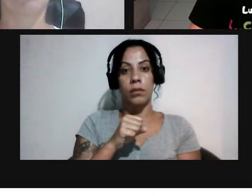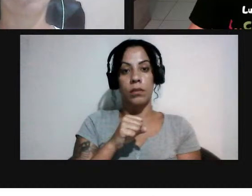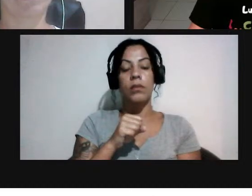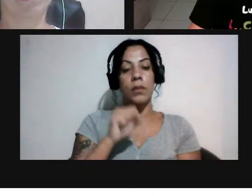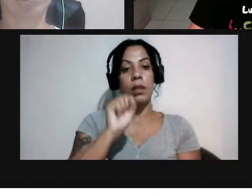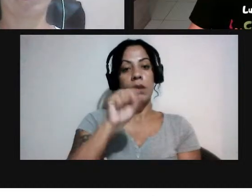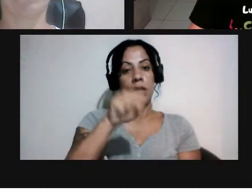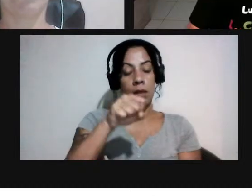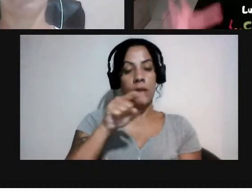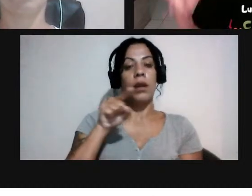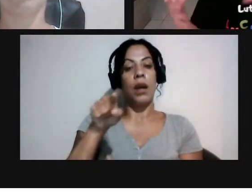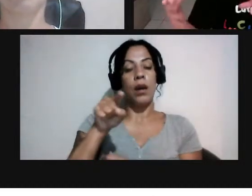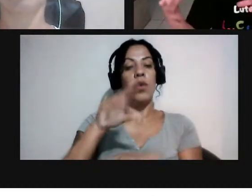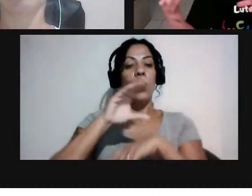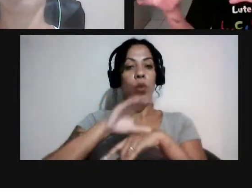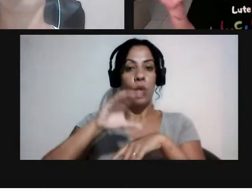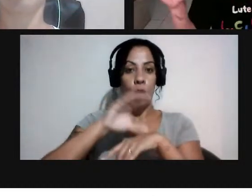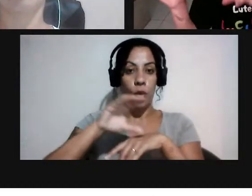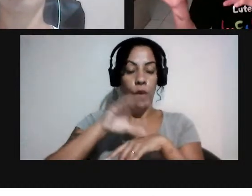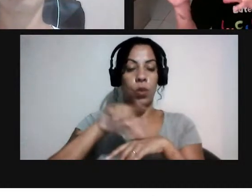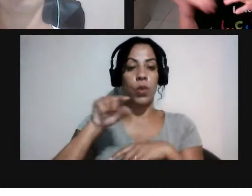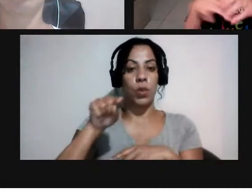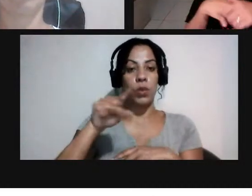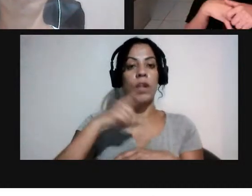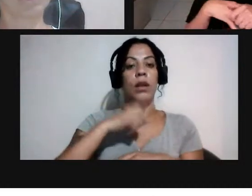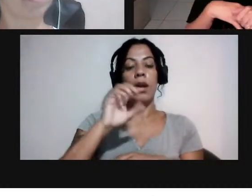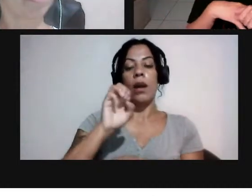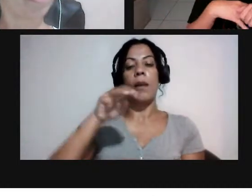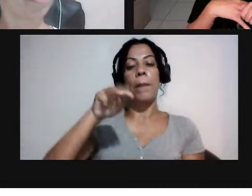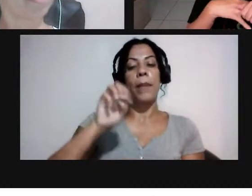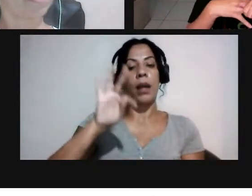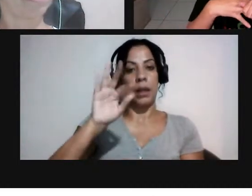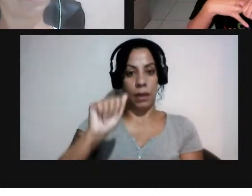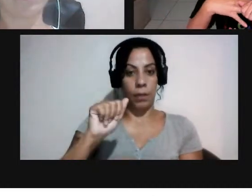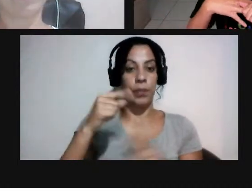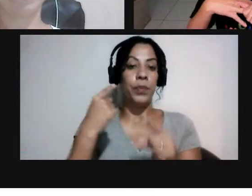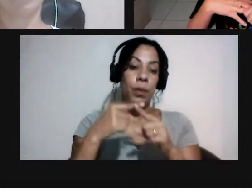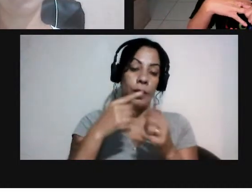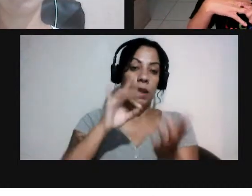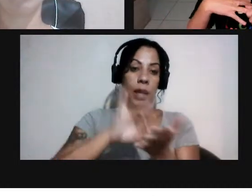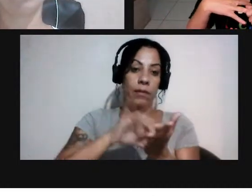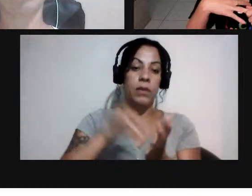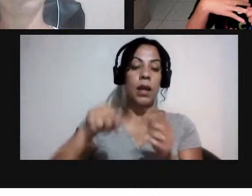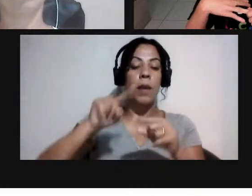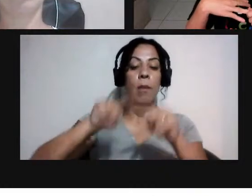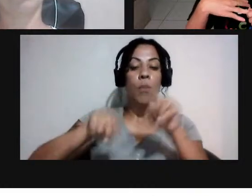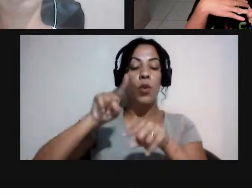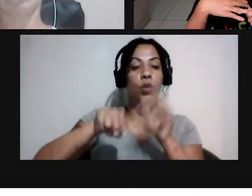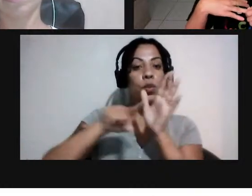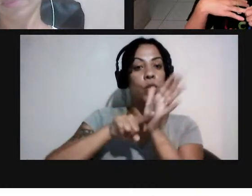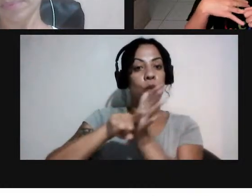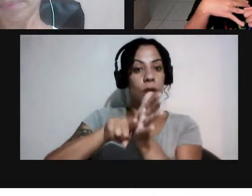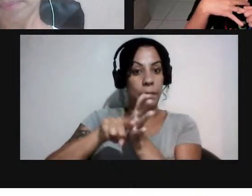Inicial, que quando era um produto da pesquisa, ela contemplava